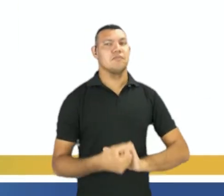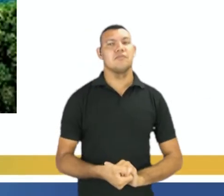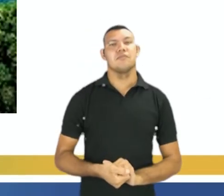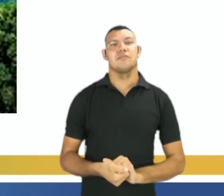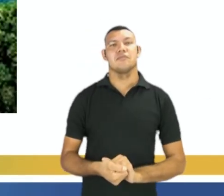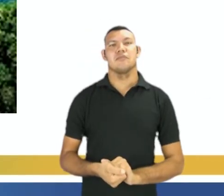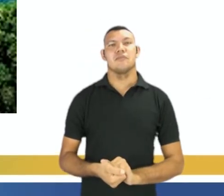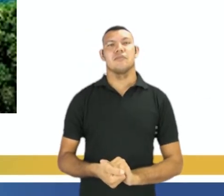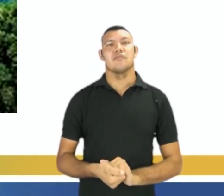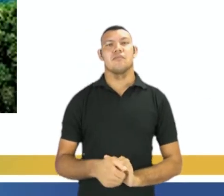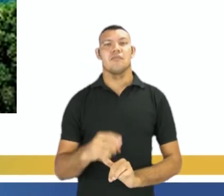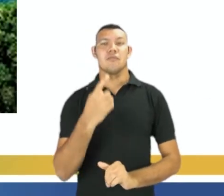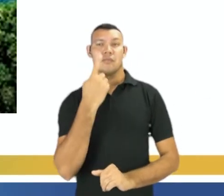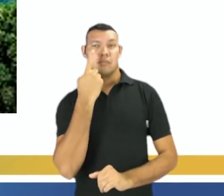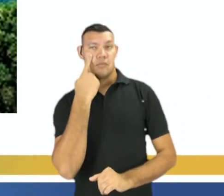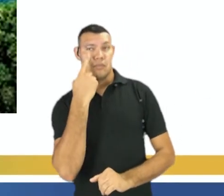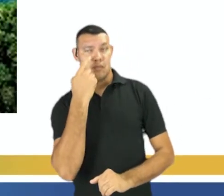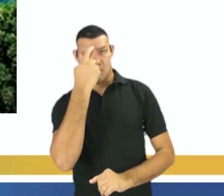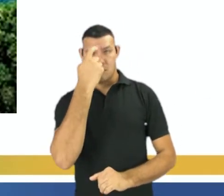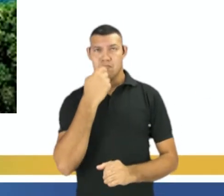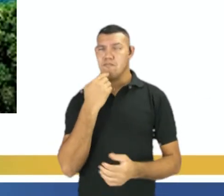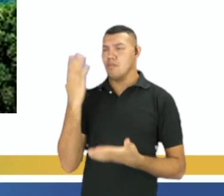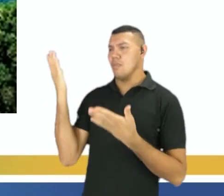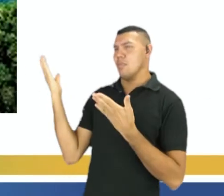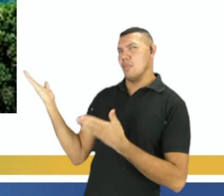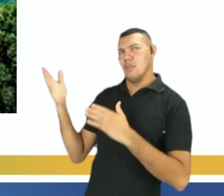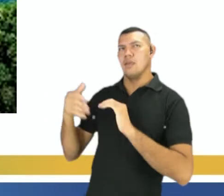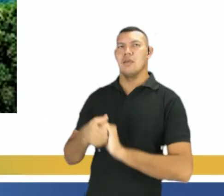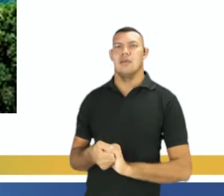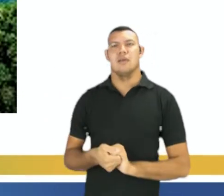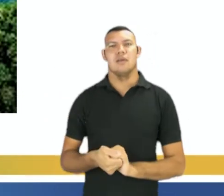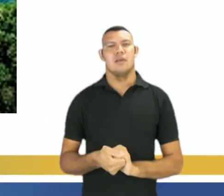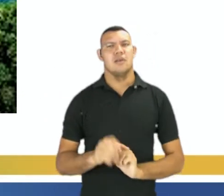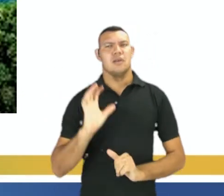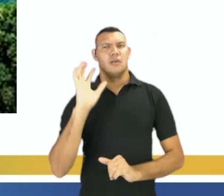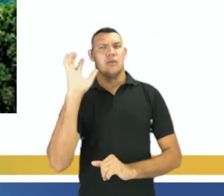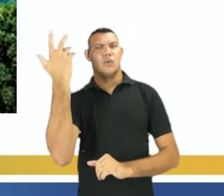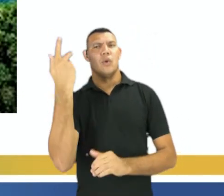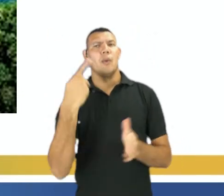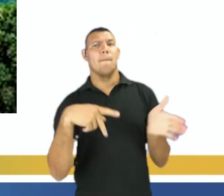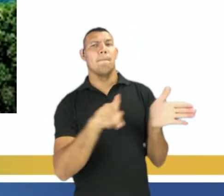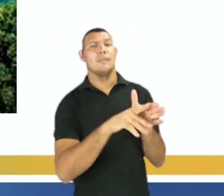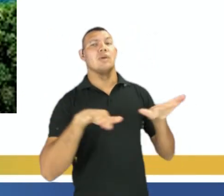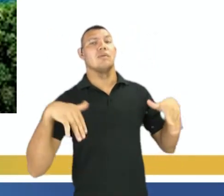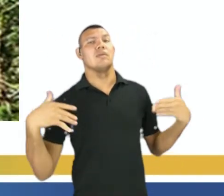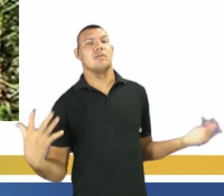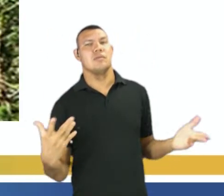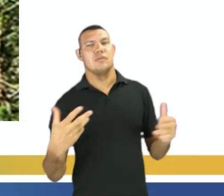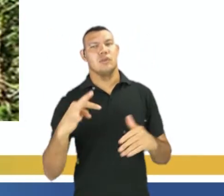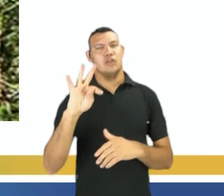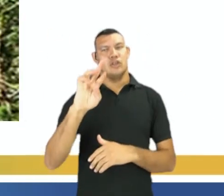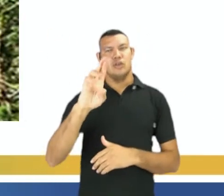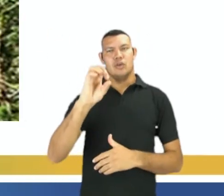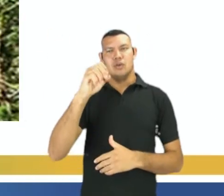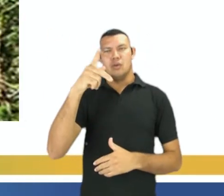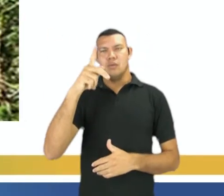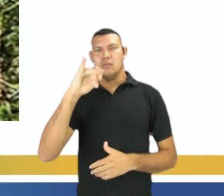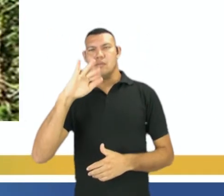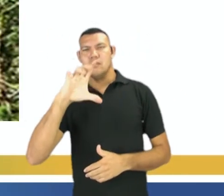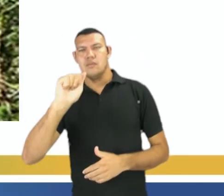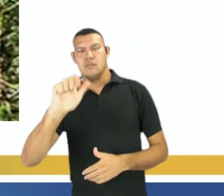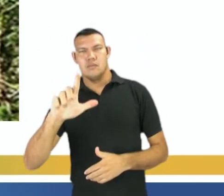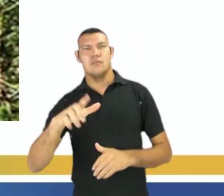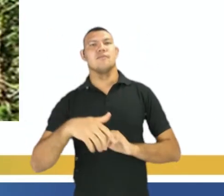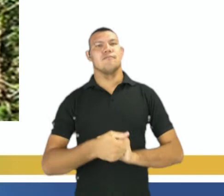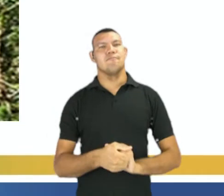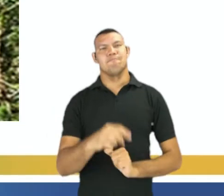né? E aí nós temos a imagem da Mata Atlântica, onde nós temos como clima predominante o clima tropical. Aí outra imagem